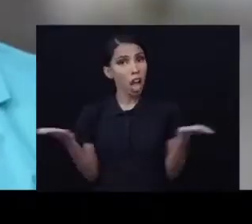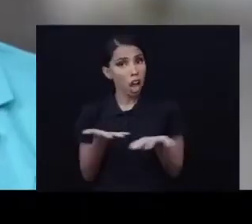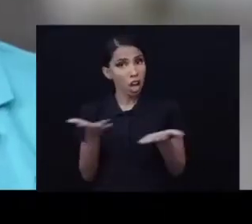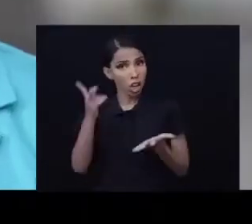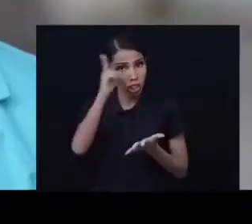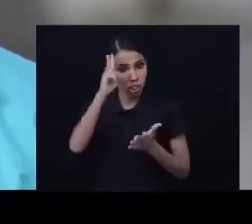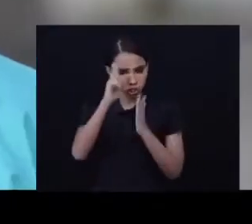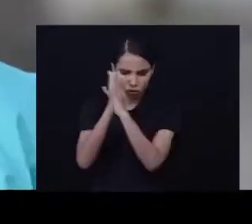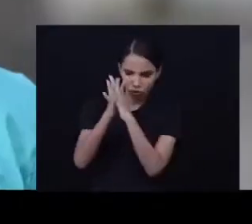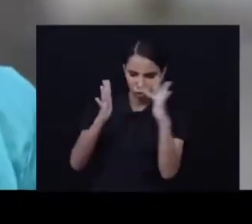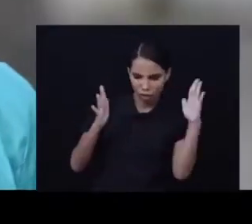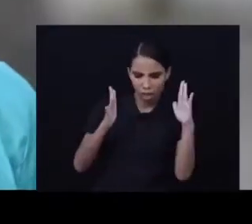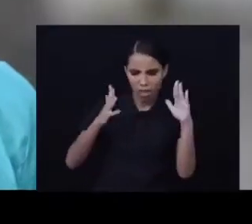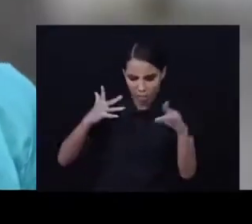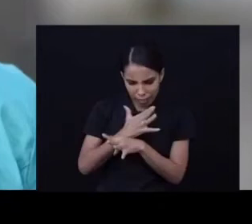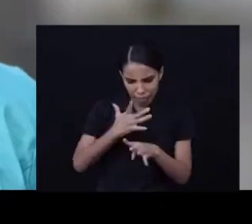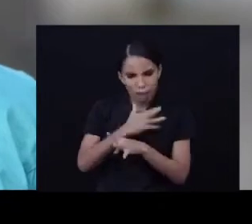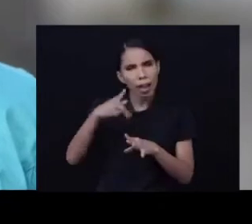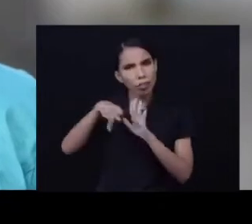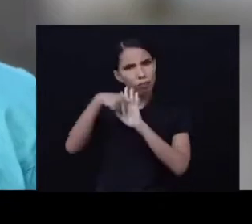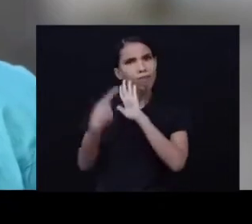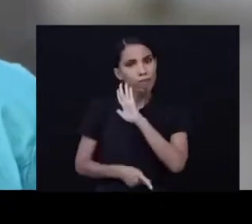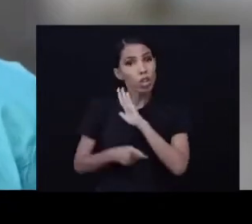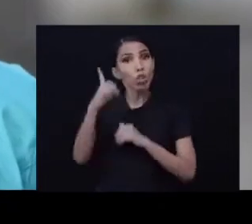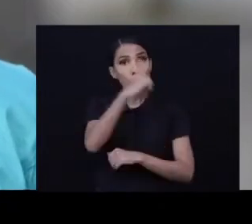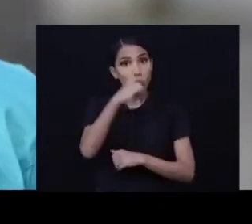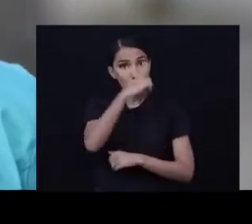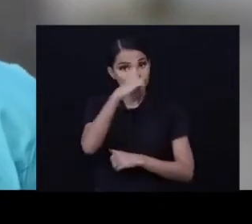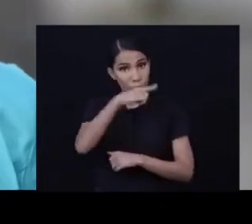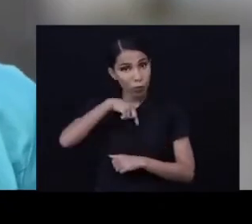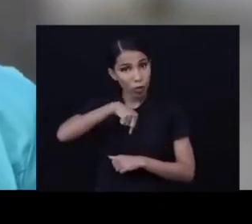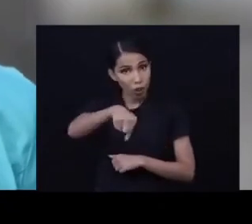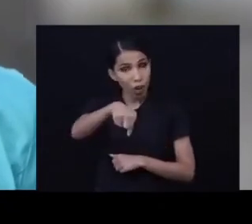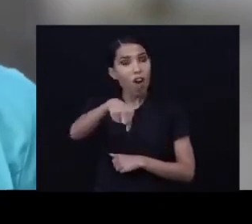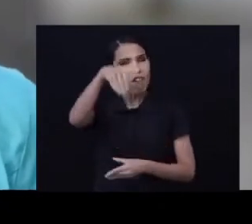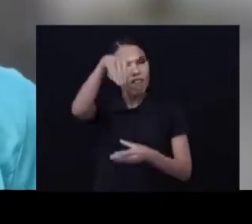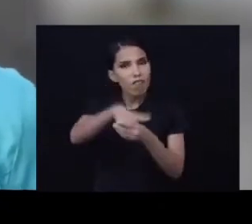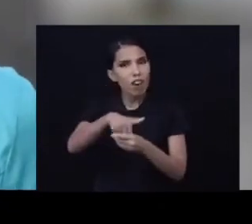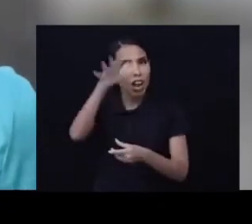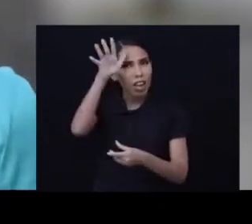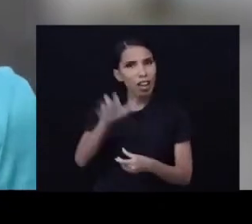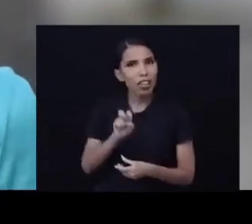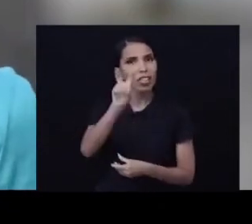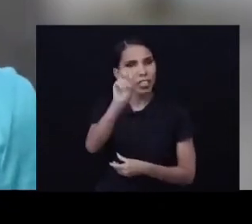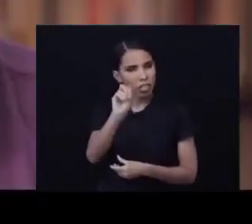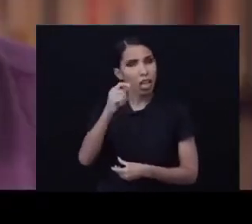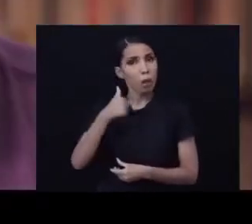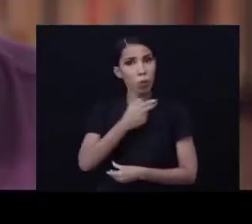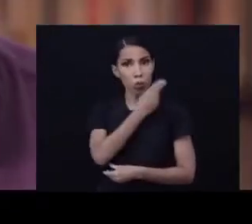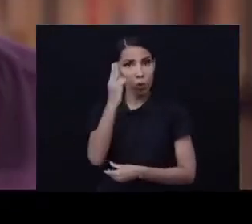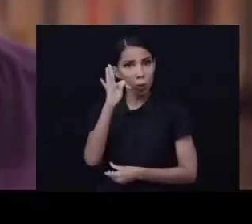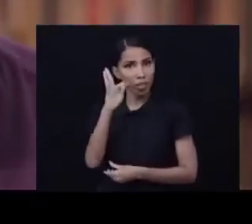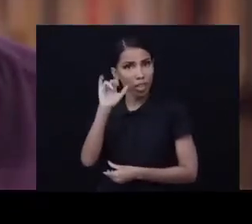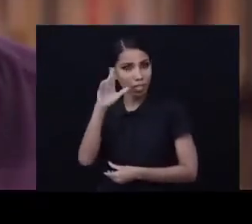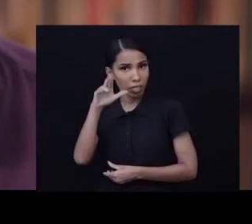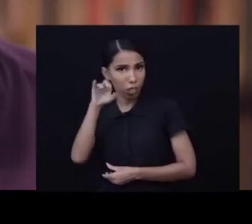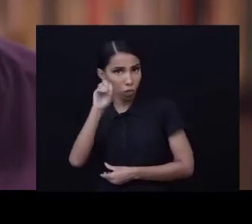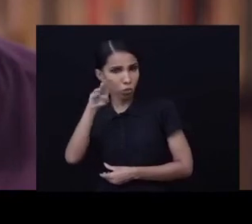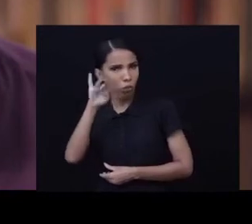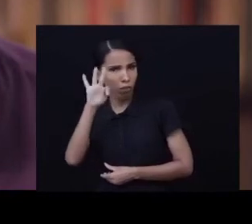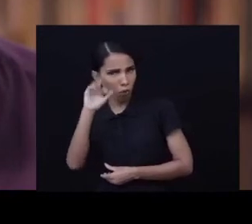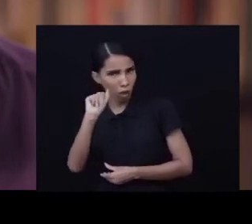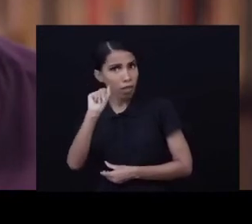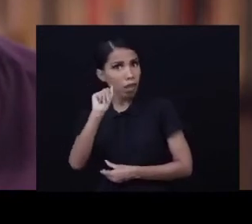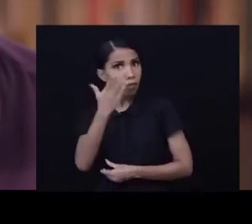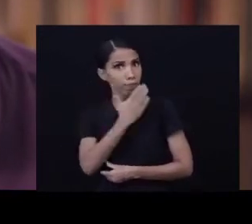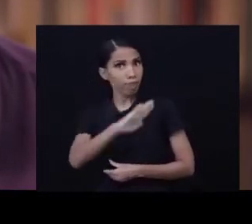É hora de escrever uma nova história para nossa cidade. Domingo, vote Renata Souza, 50. Eu sou Tarcísio Mota. Para a prefeita